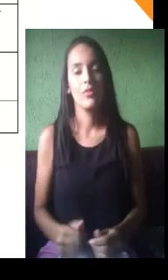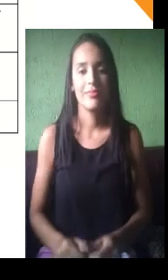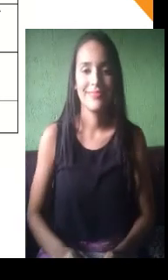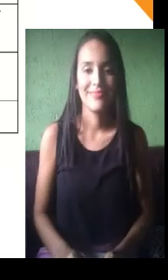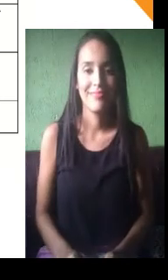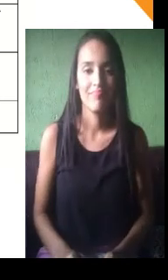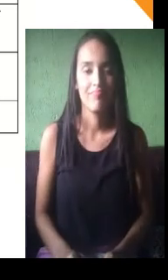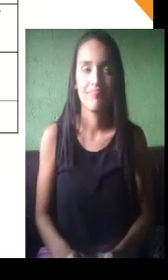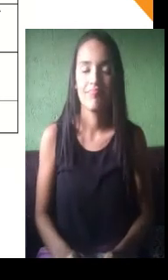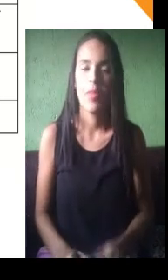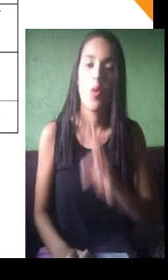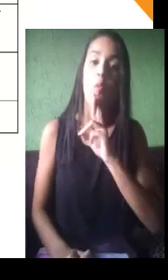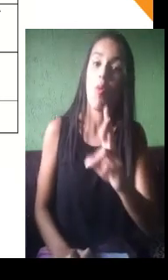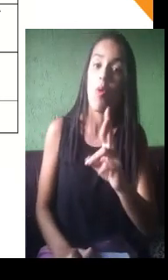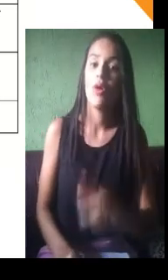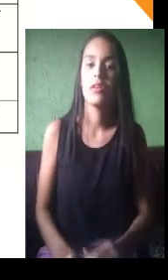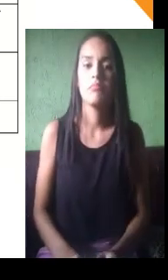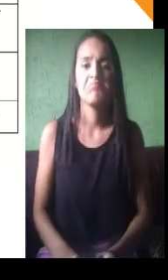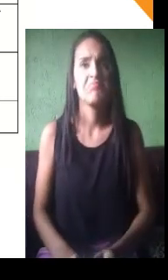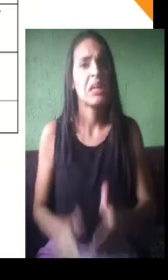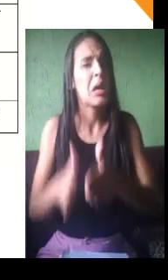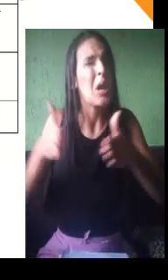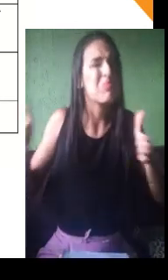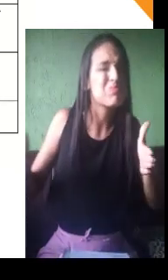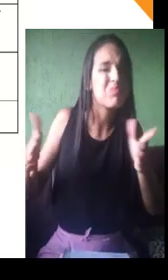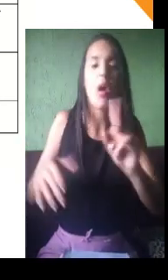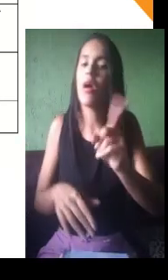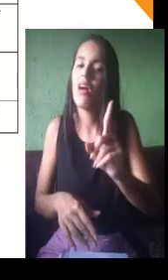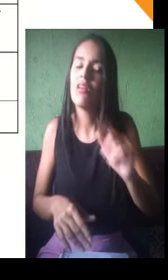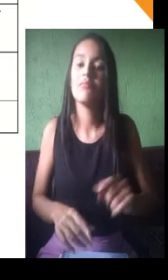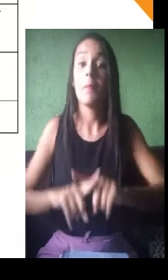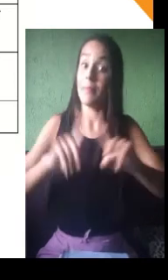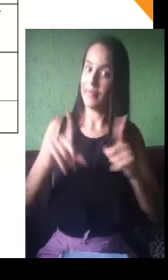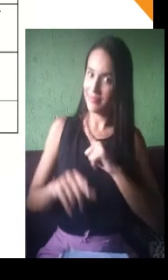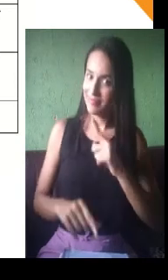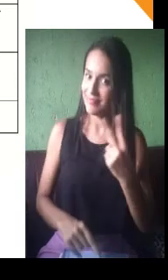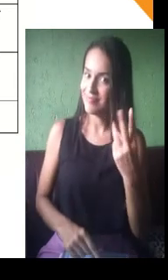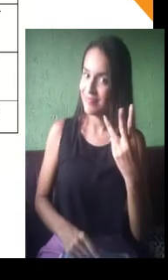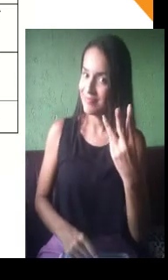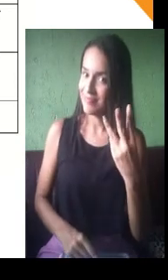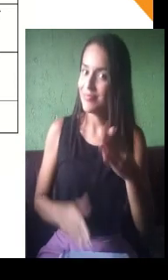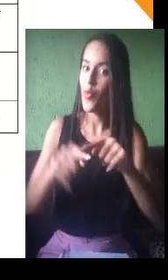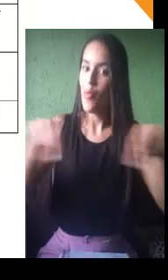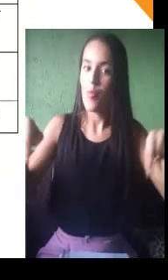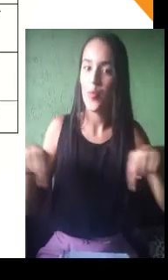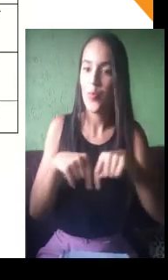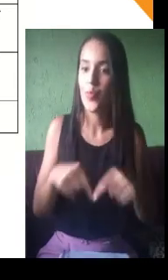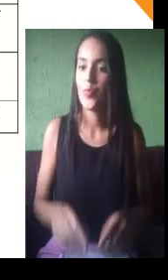encontrou uma outra pessoa em um evento, como uma festa. A descrição tem como papel